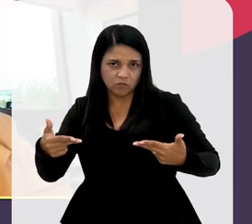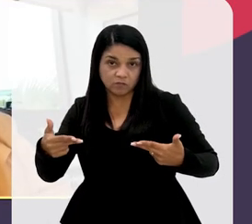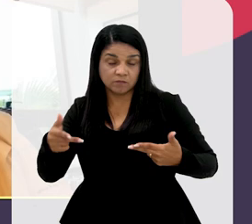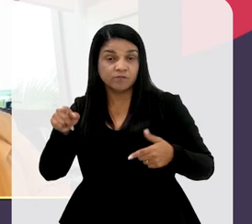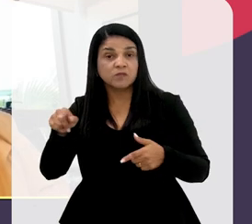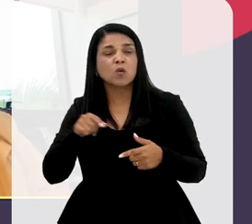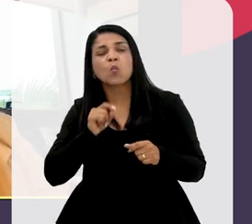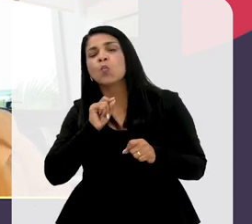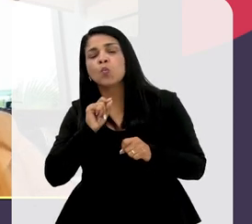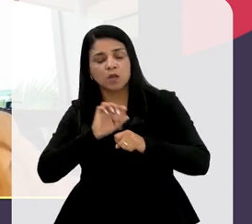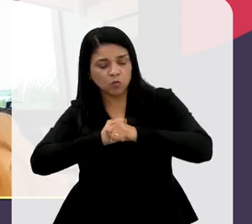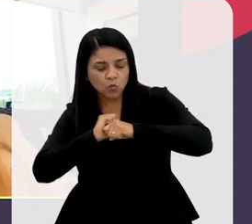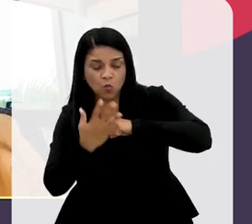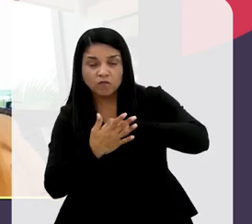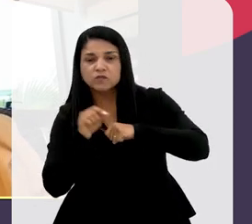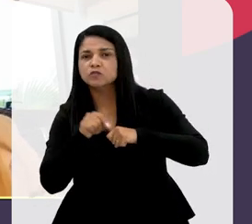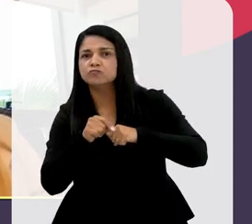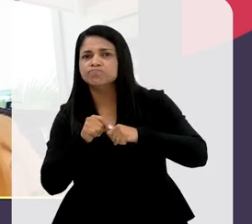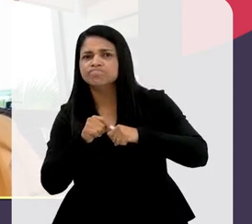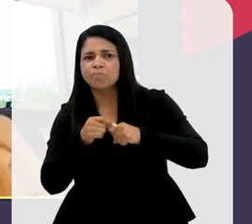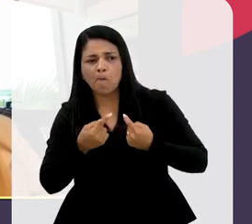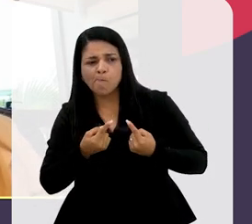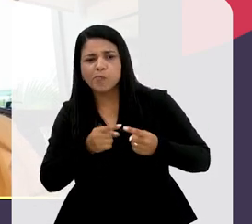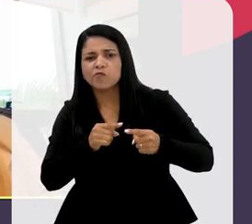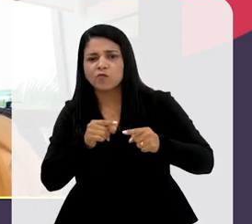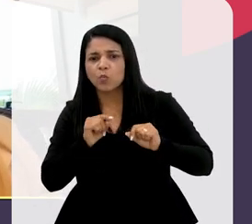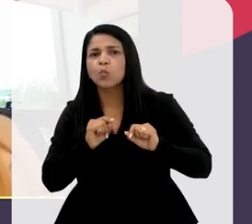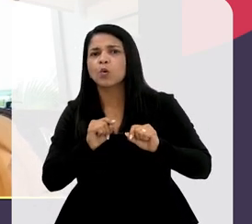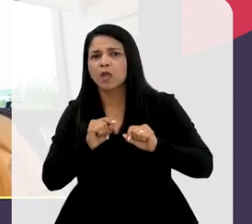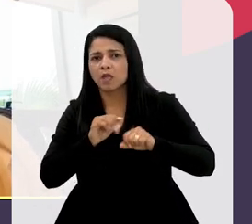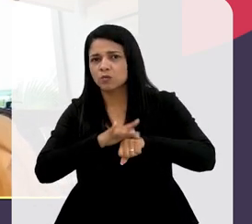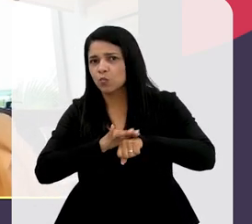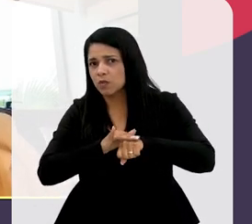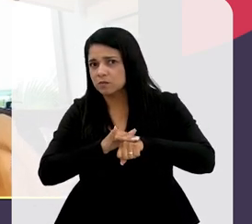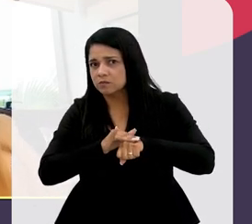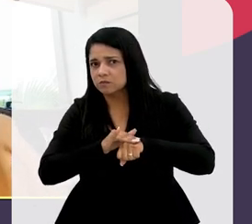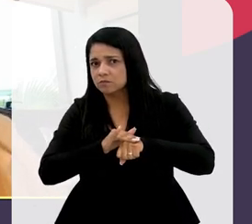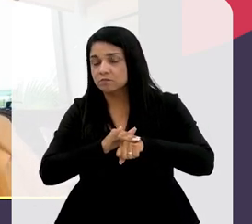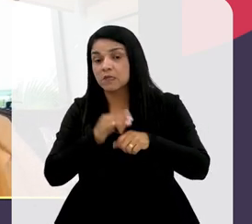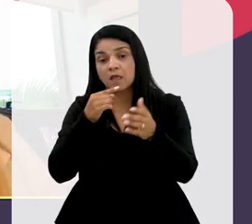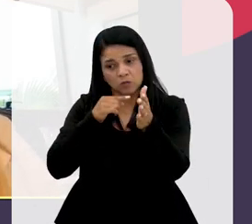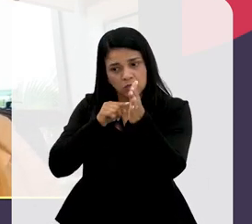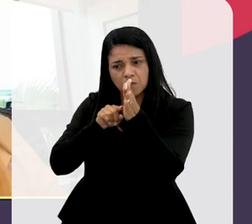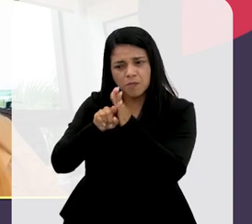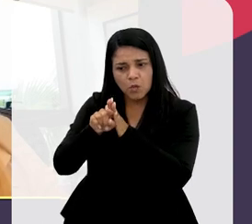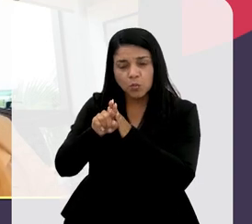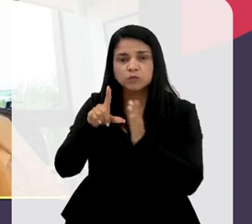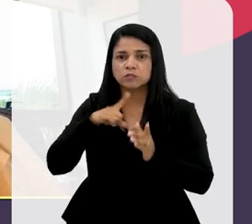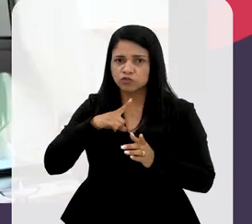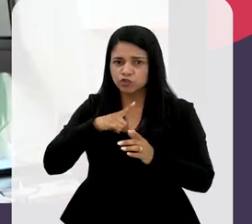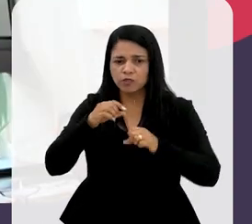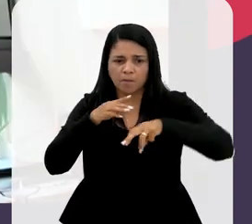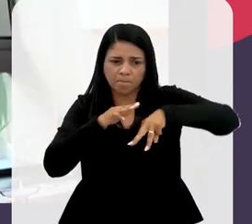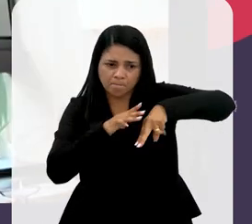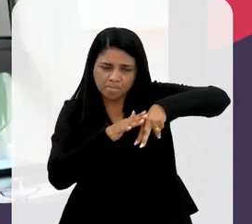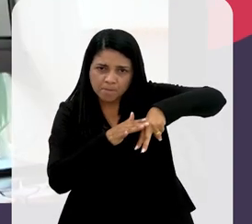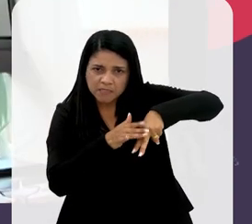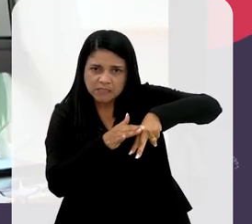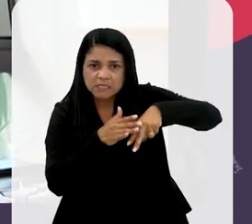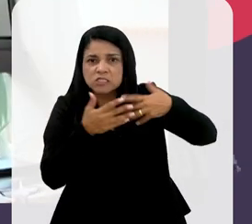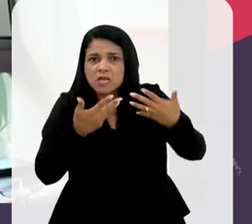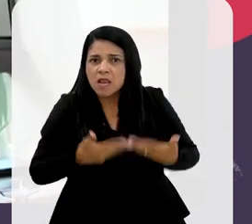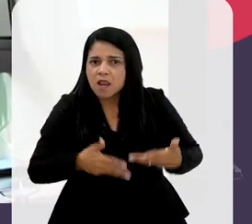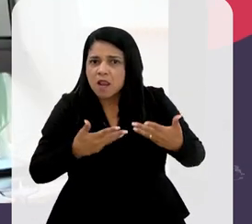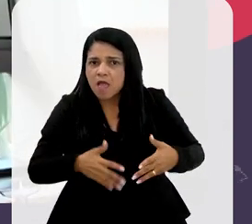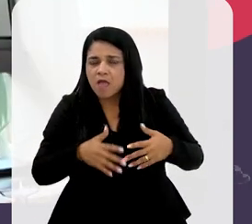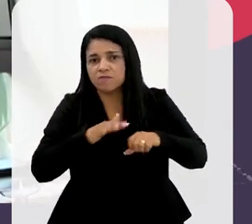memória, por que o Covid está provocando isso? Então, essa pergunta foi o que nós fizemos, porque nós tínhamos esses